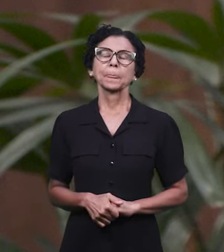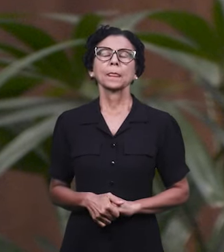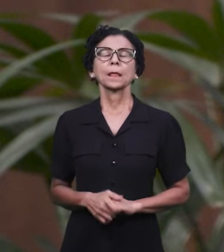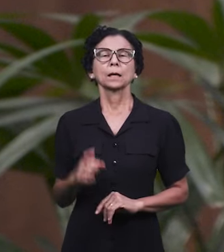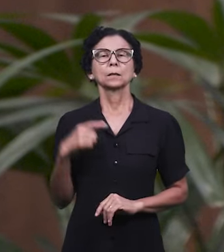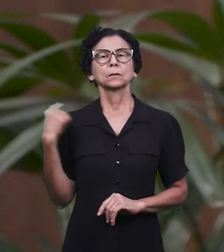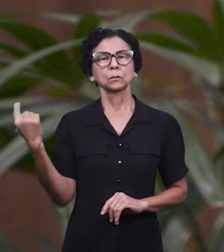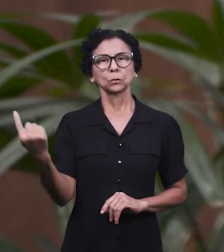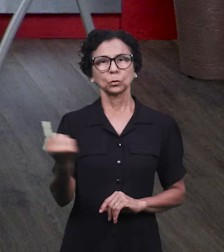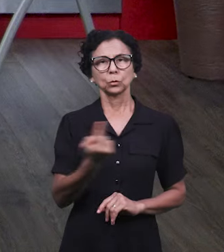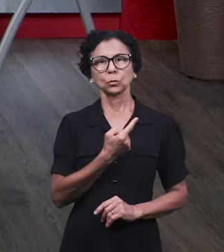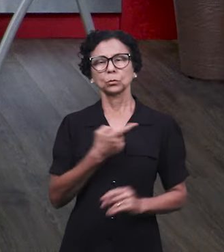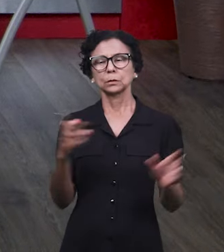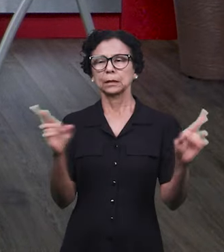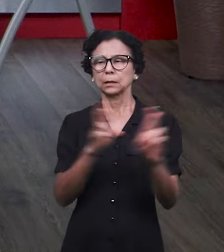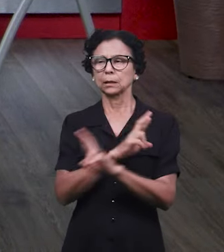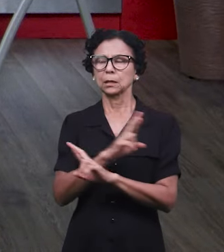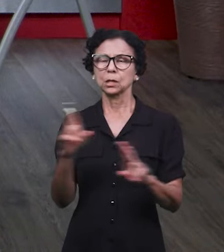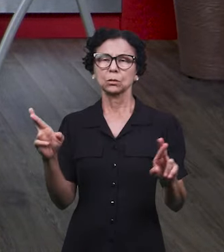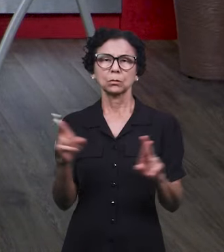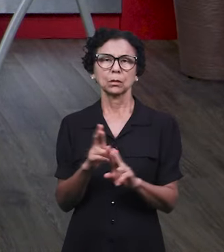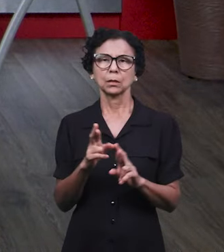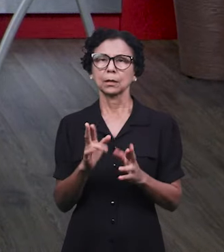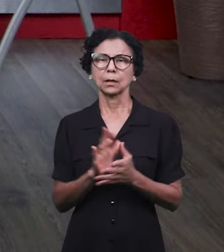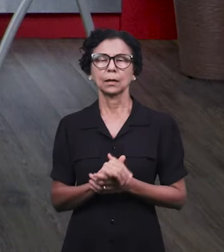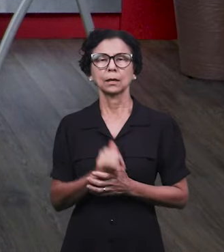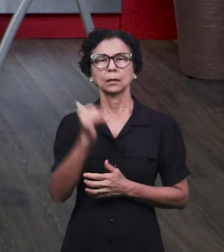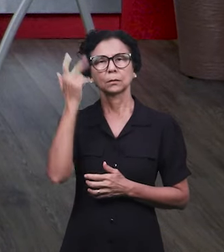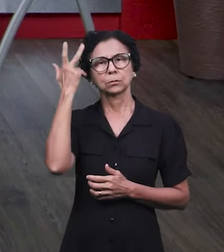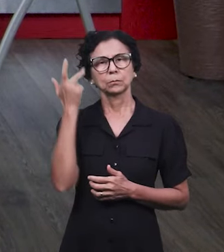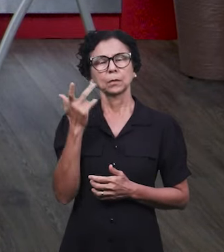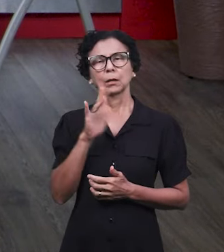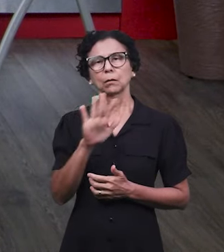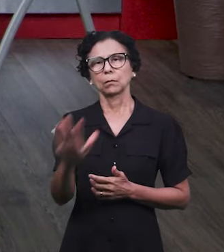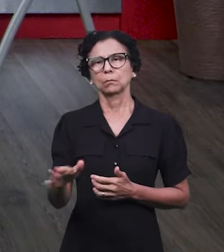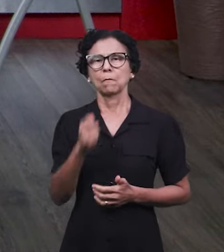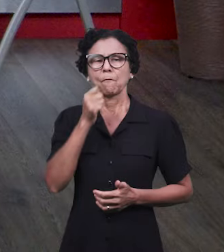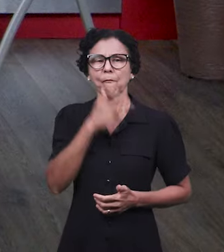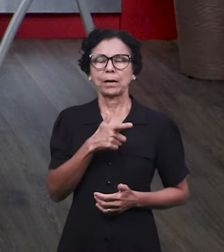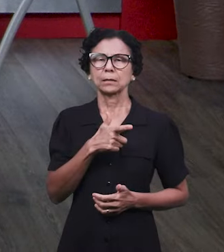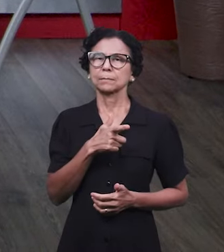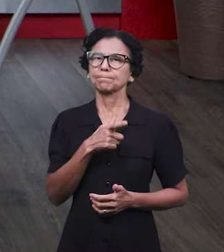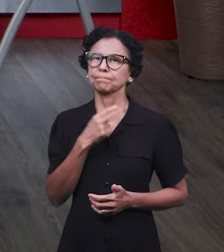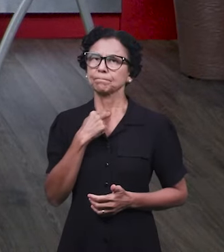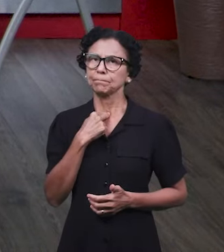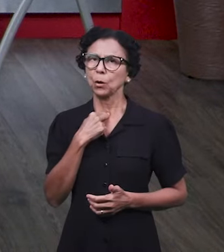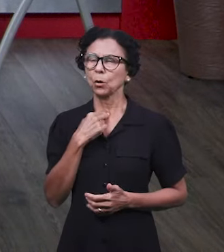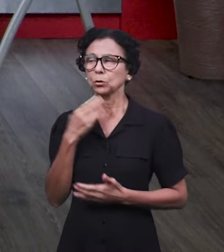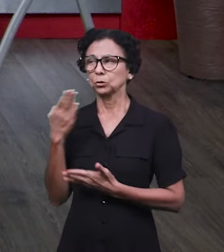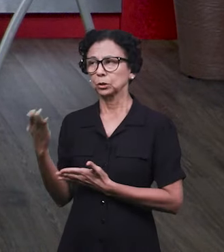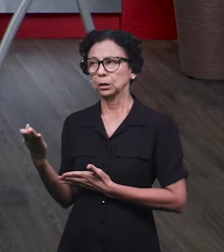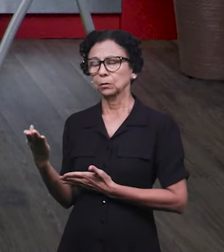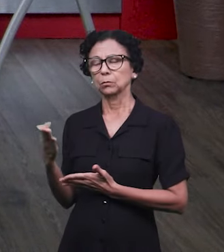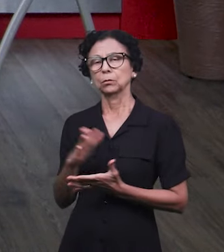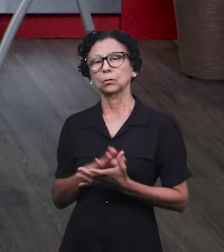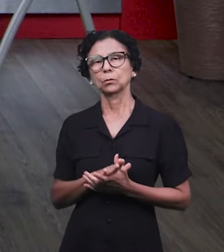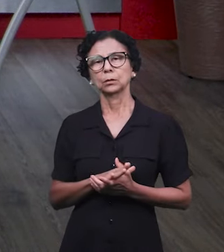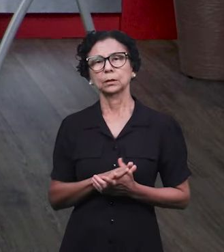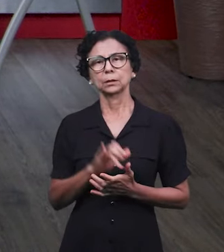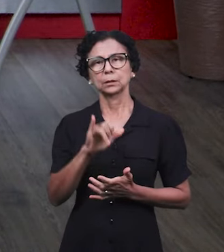opinar mas sem ofender sem difamar sem caluniar o que o Dr Isaías vai ainda explicar pros irmãos